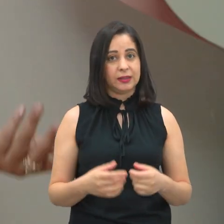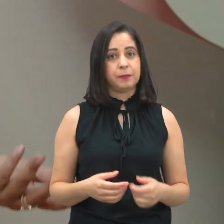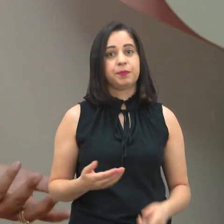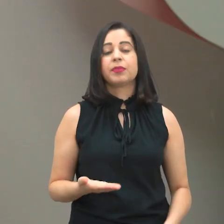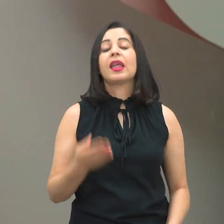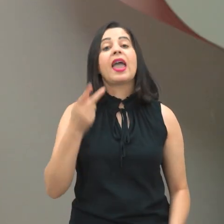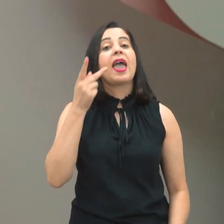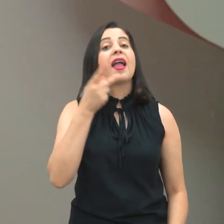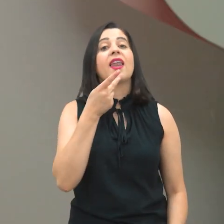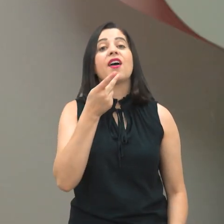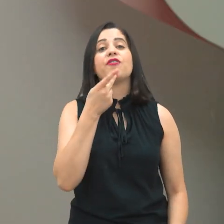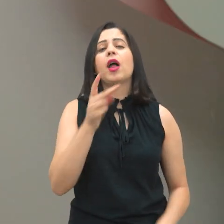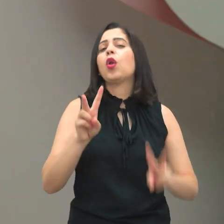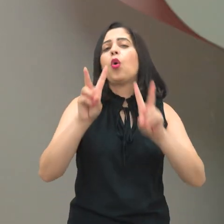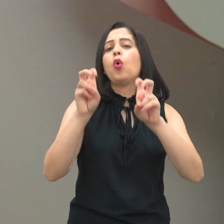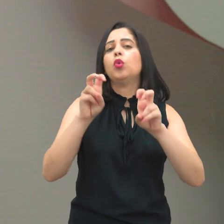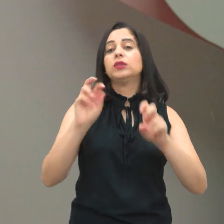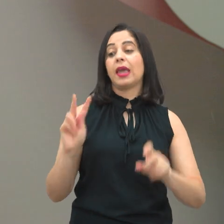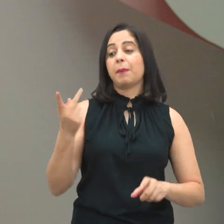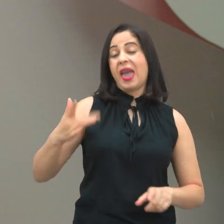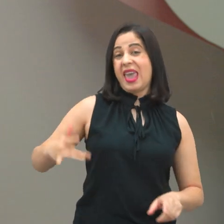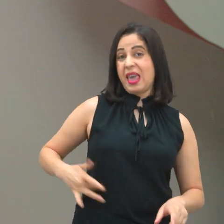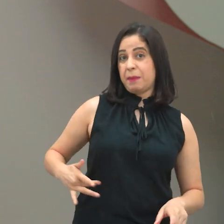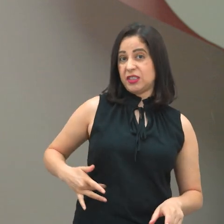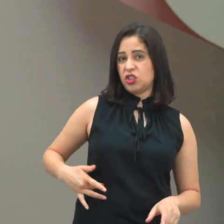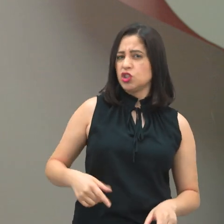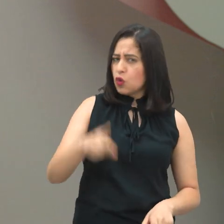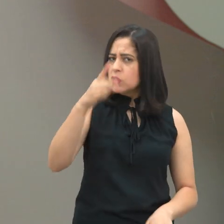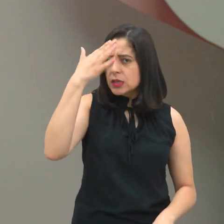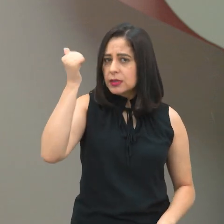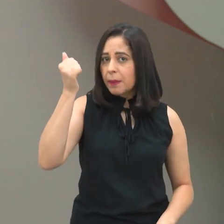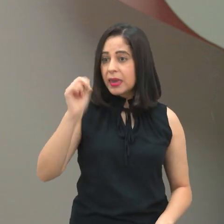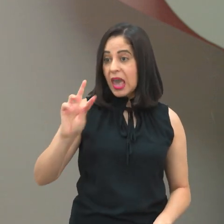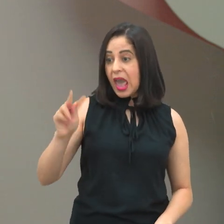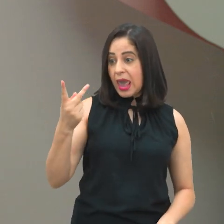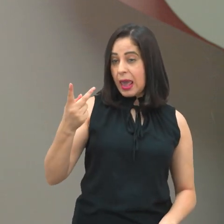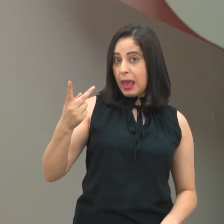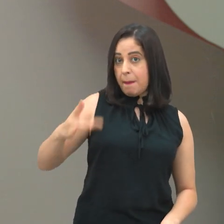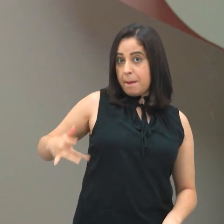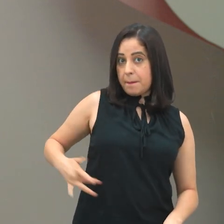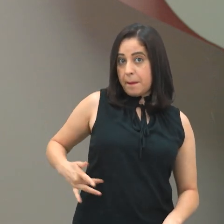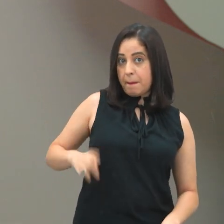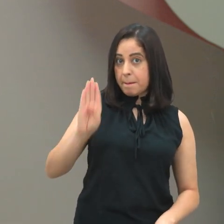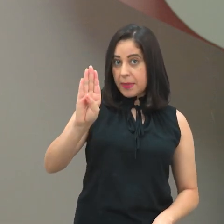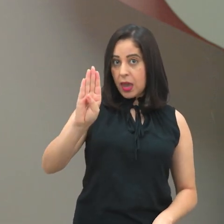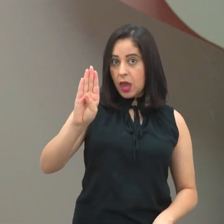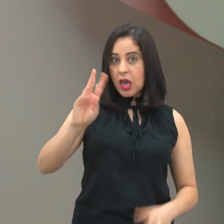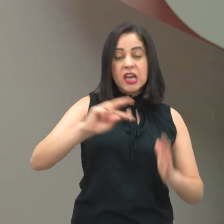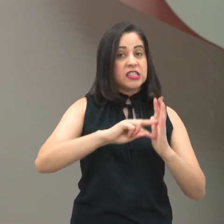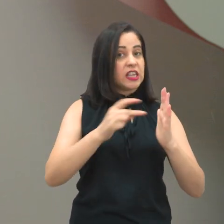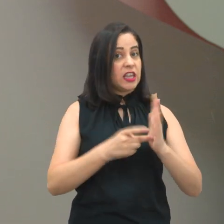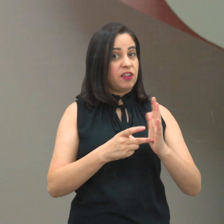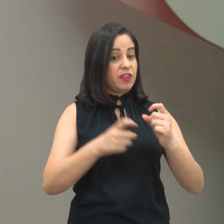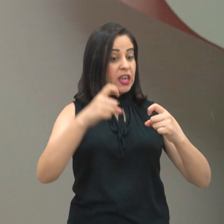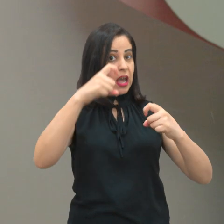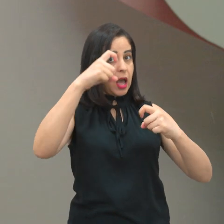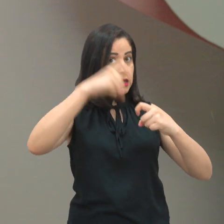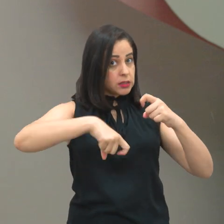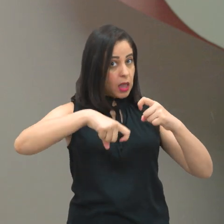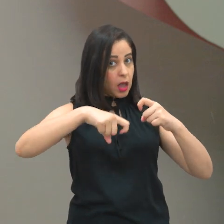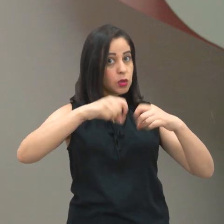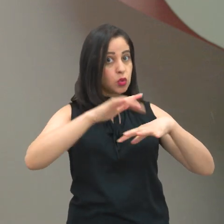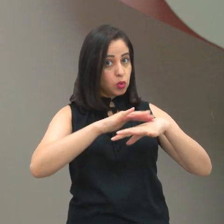que a doutora falou da hepatite, você sabia que a hepatite B é considerada uma doença sexualmente